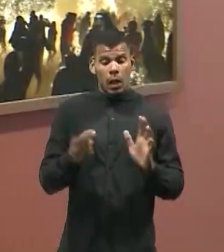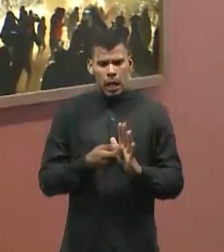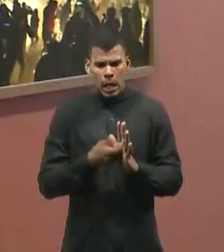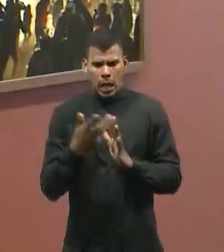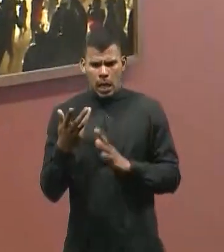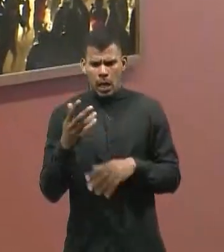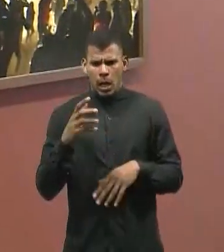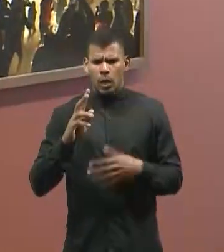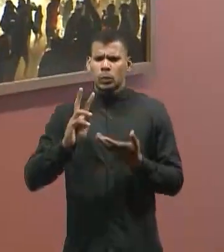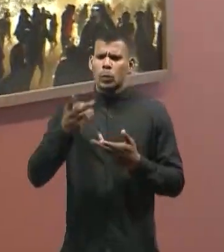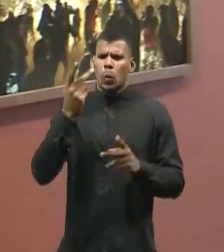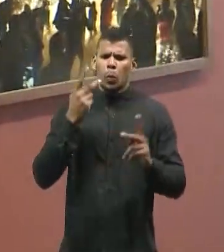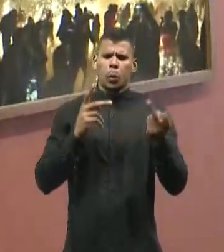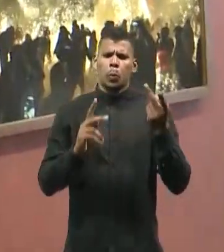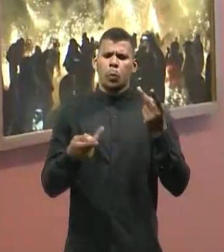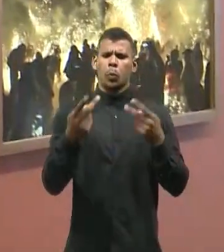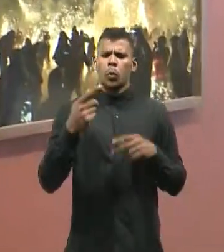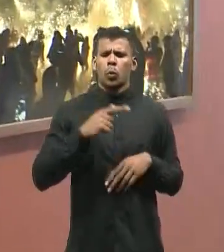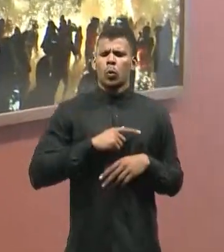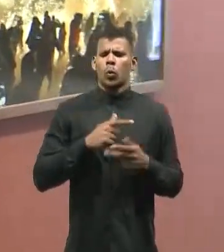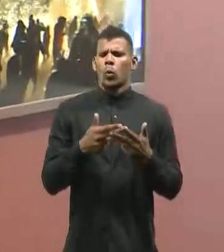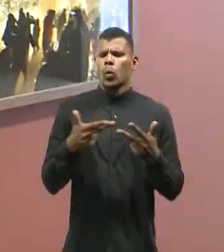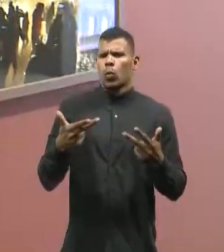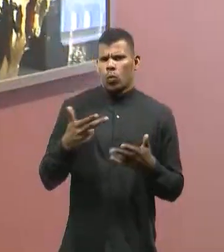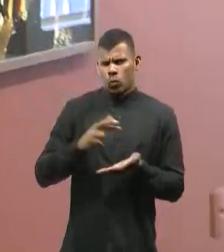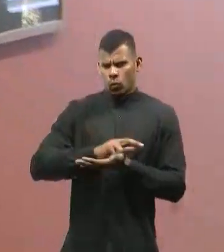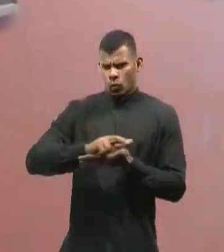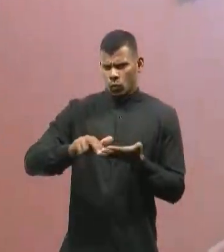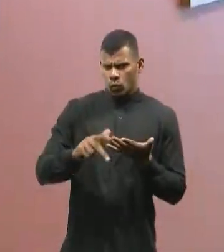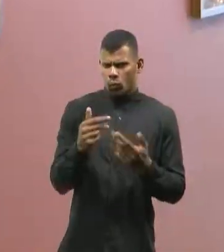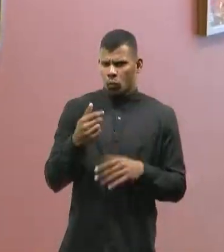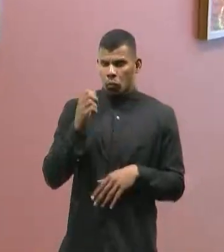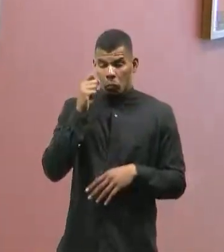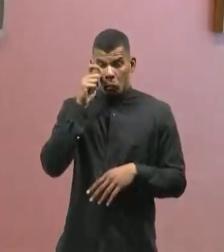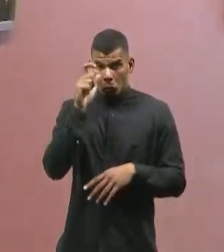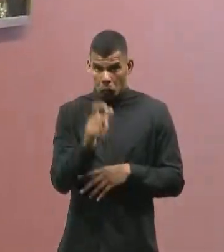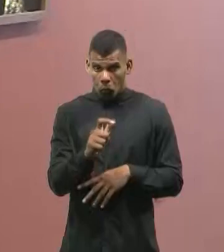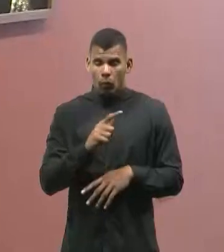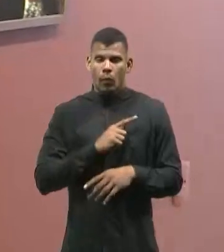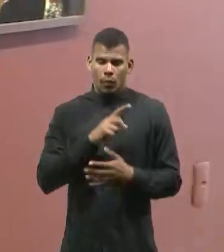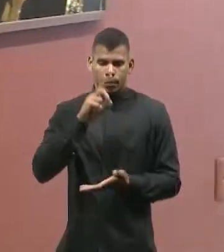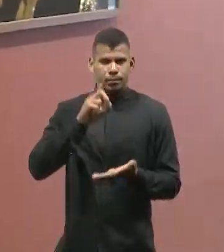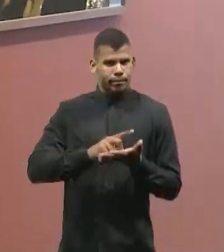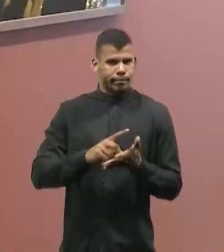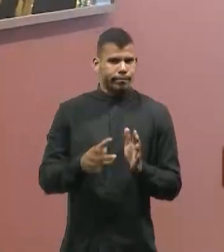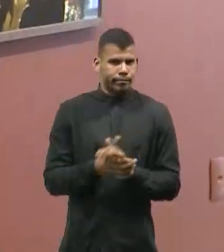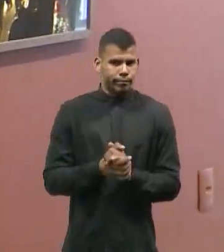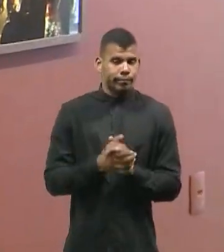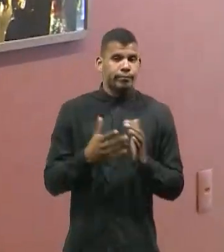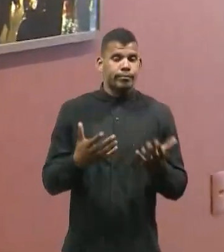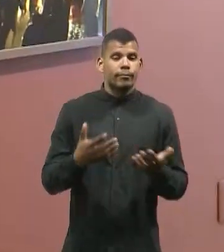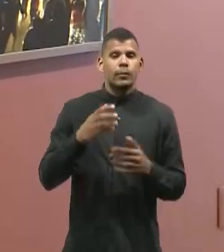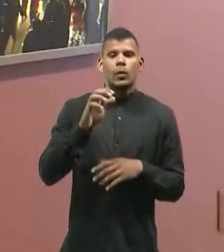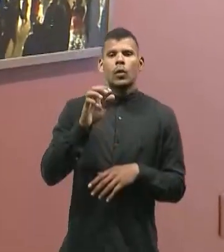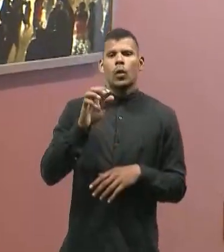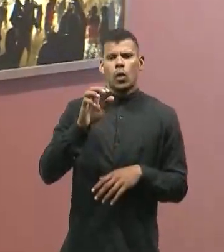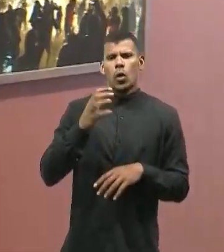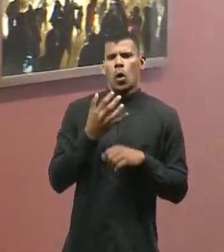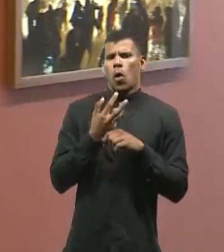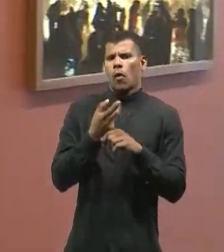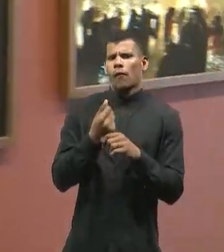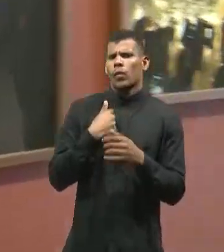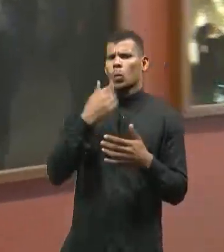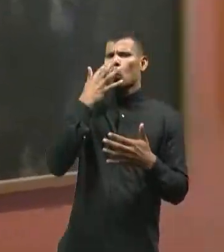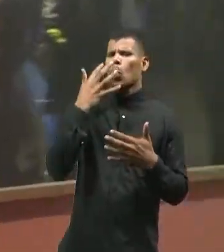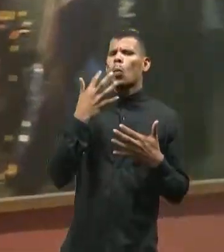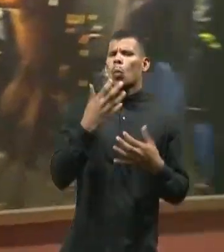tem muitos acidentes, tem muitas coisas que é impressionante. Então é um dos eventos que mais me chama a atenção,